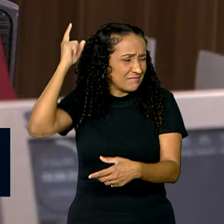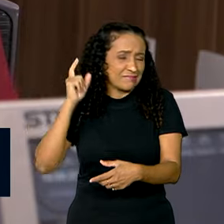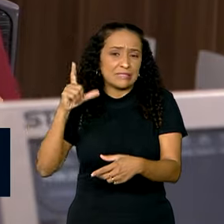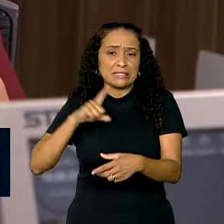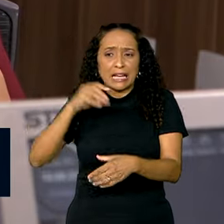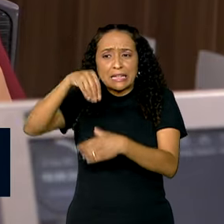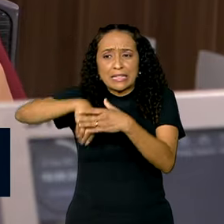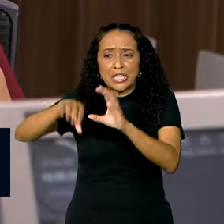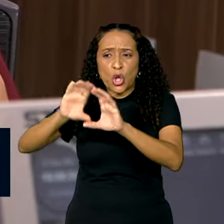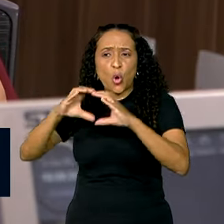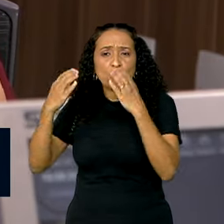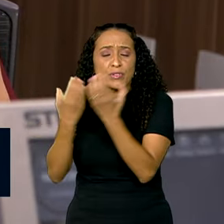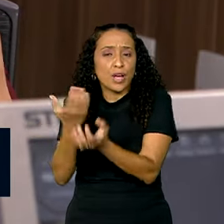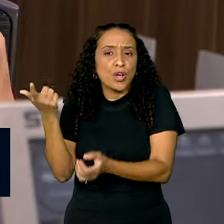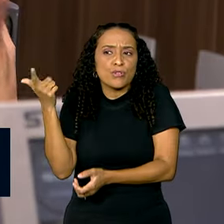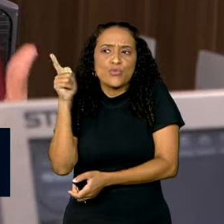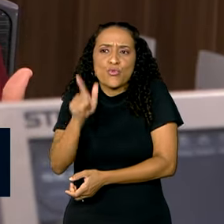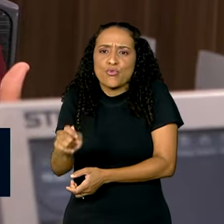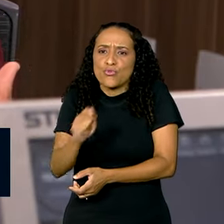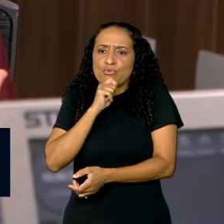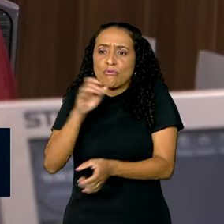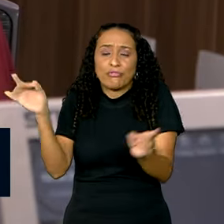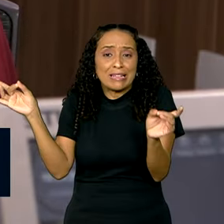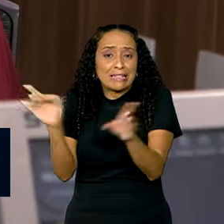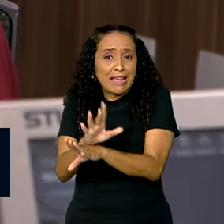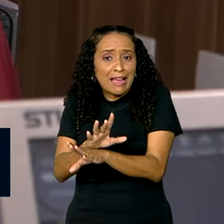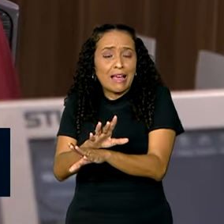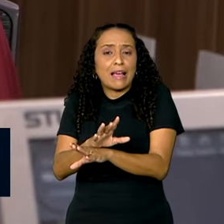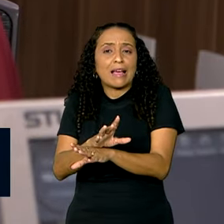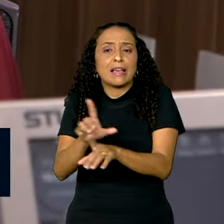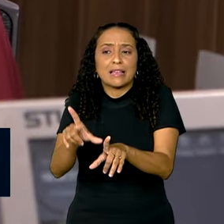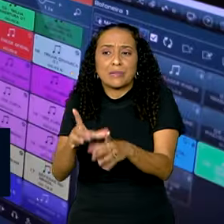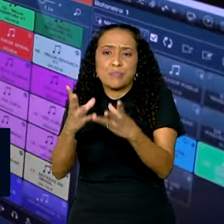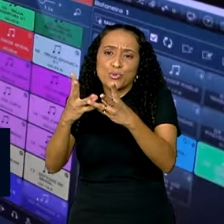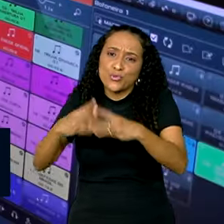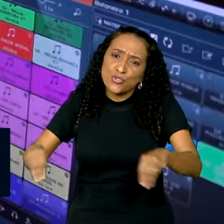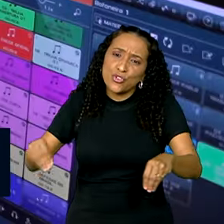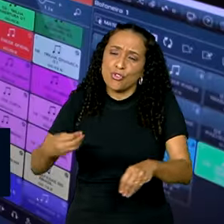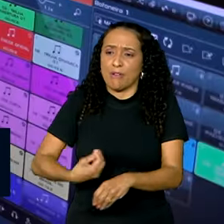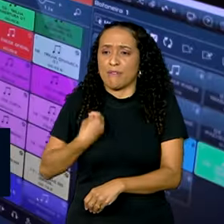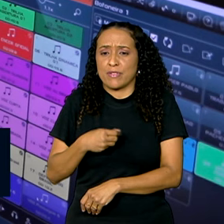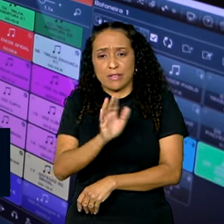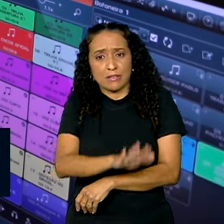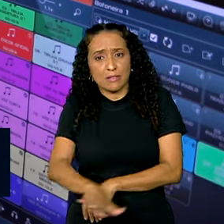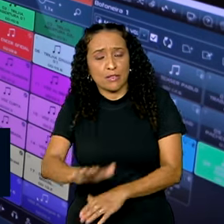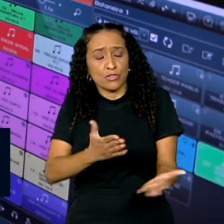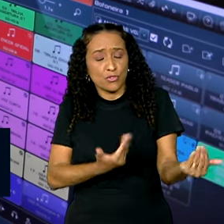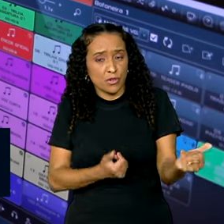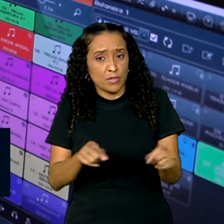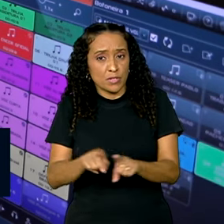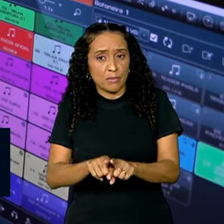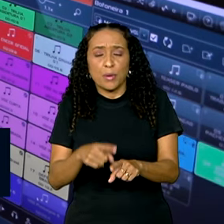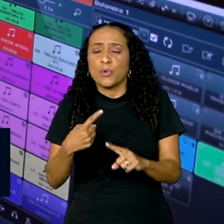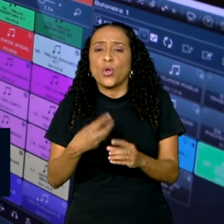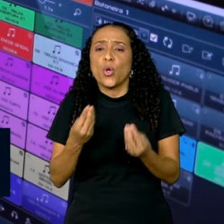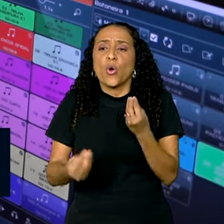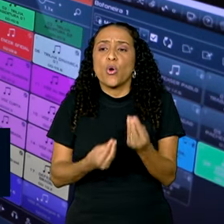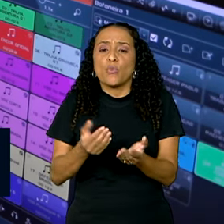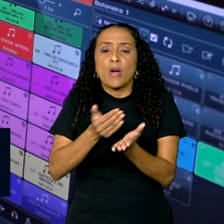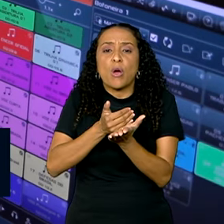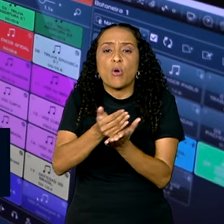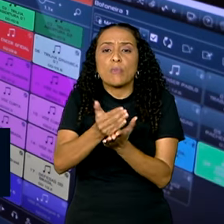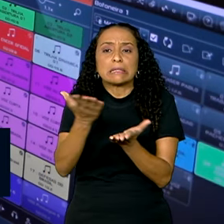comunidades que não conseguiram eh ser finalizadas e que afetam a vida das das crianças dos Adolescentes Porque como é que você vai